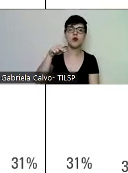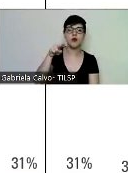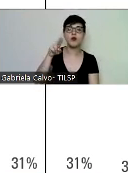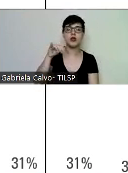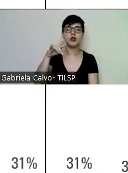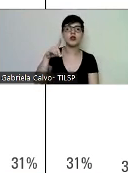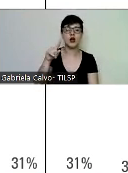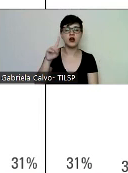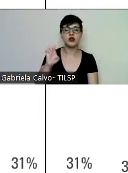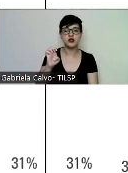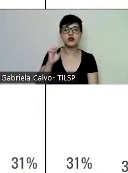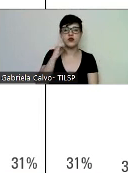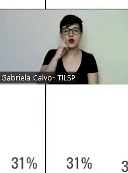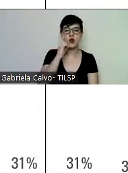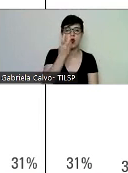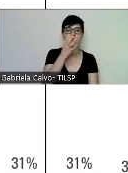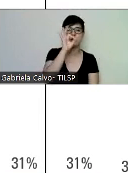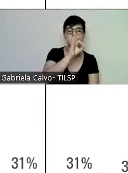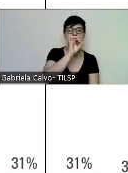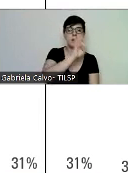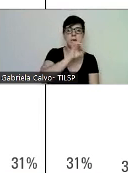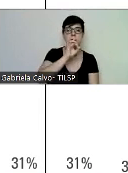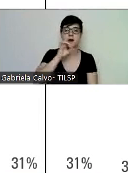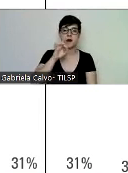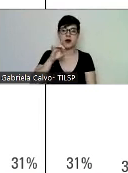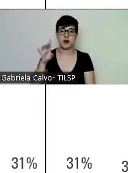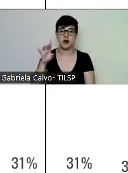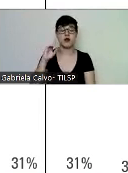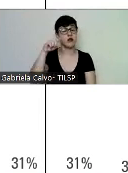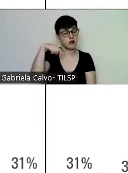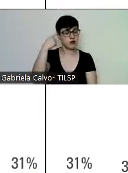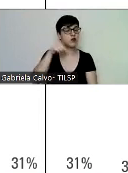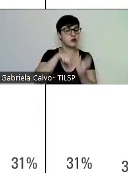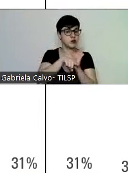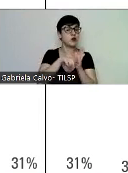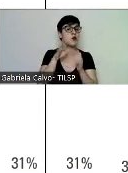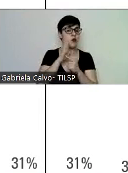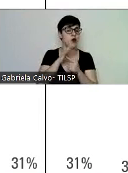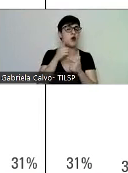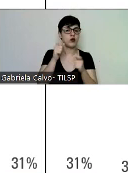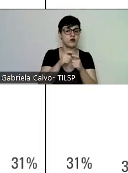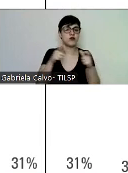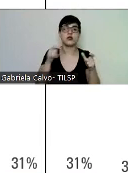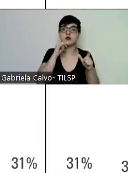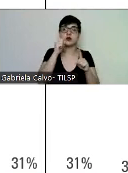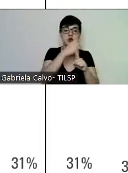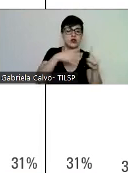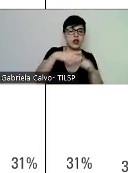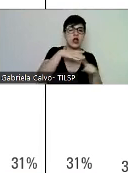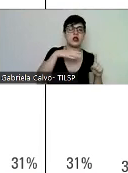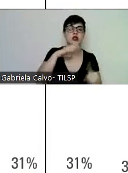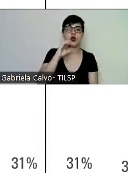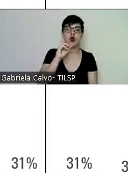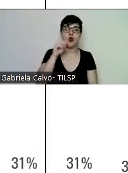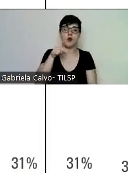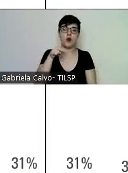outras consultas em que esses tempos vão aparecer ainda mais força então por exemplo comunidade e sociedade são termos que vão aparecer no final na consulta